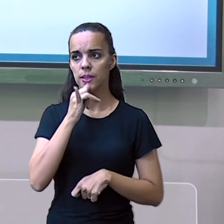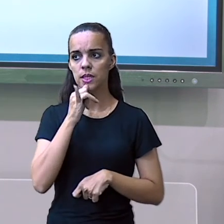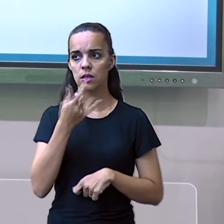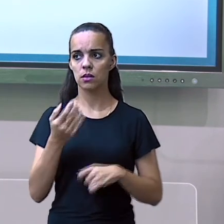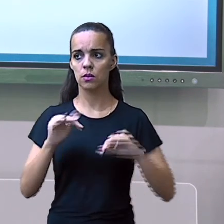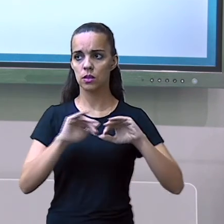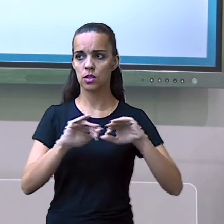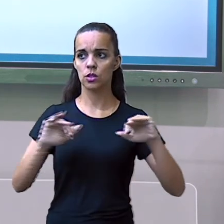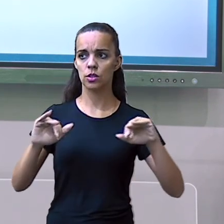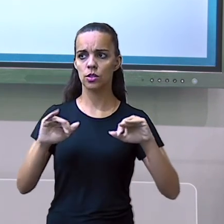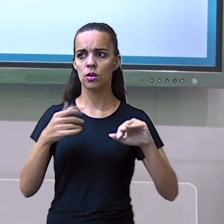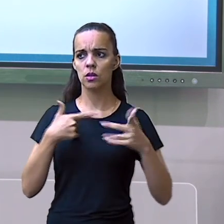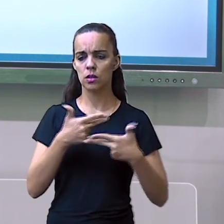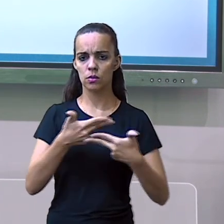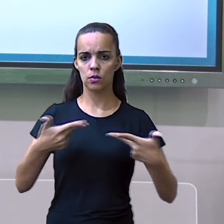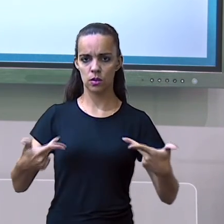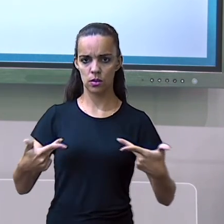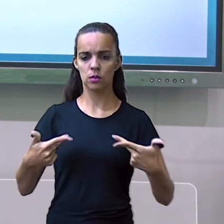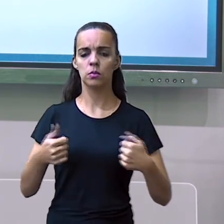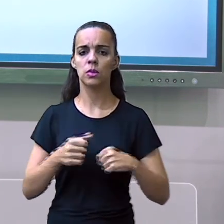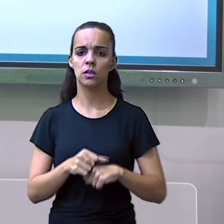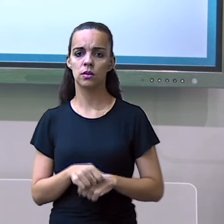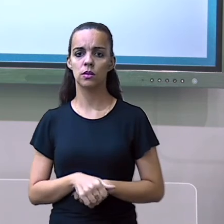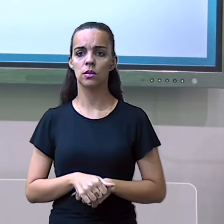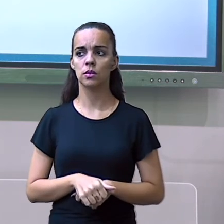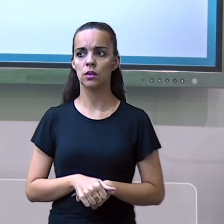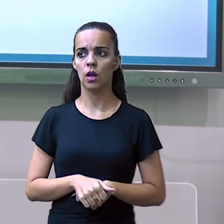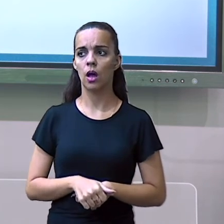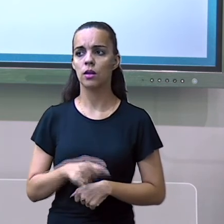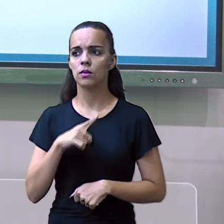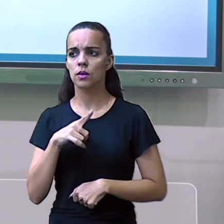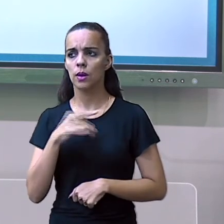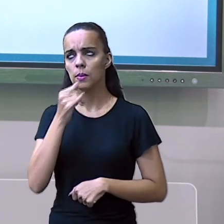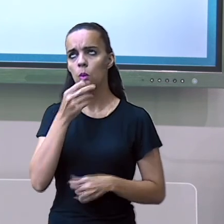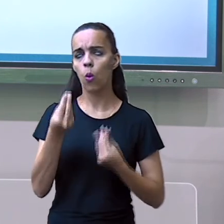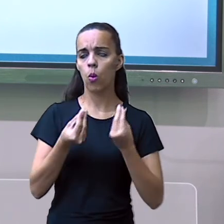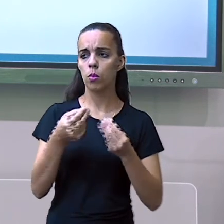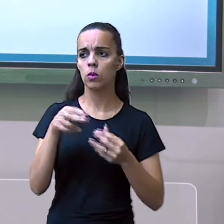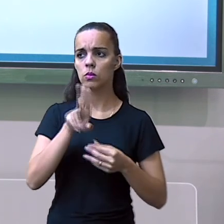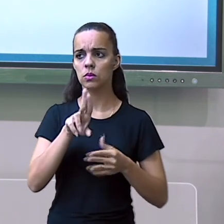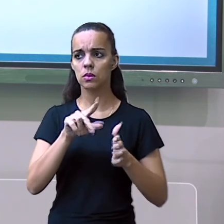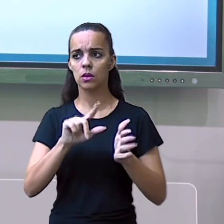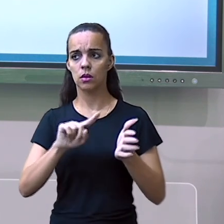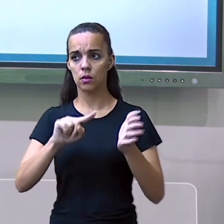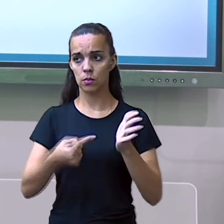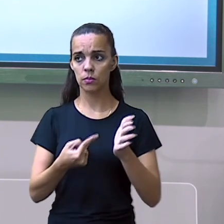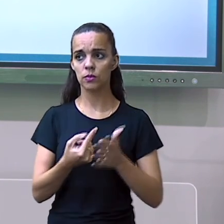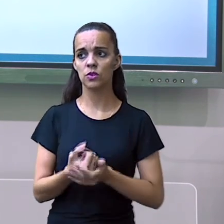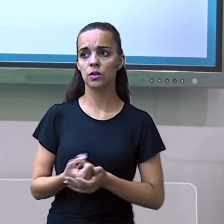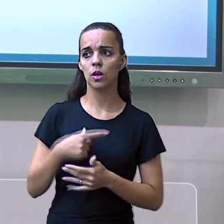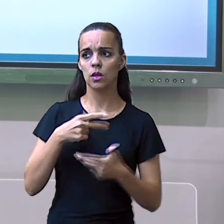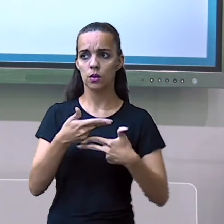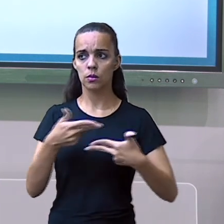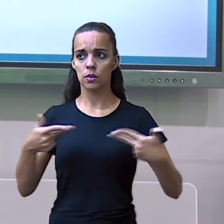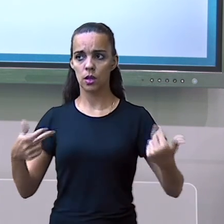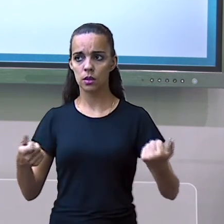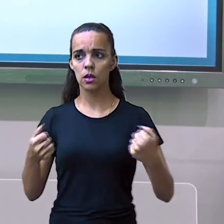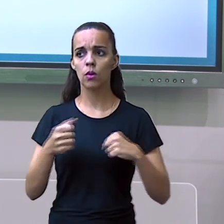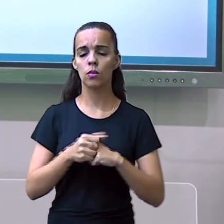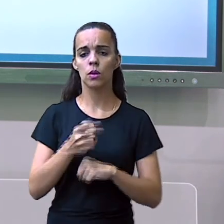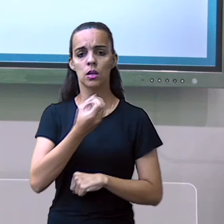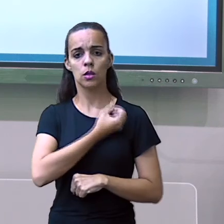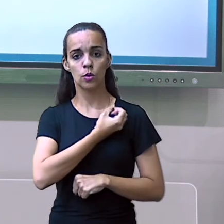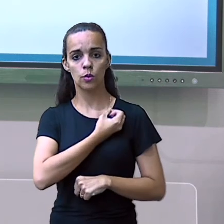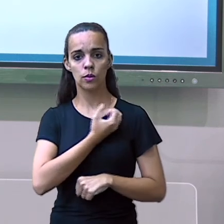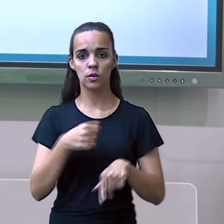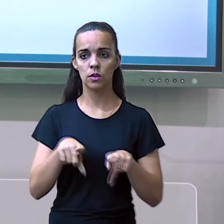separar elementos de uma lista. É comum usar vírgulas ao separar elementos em uma